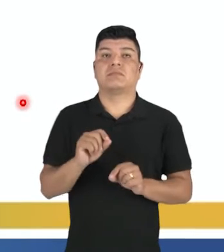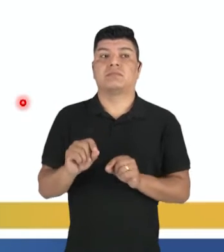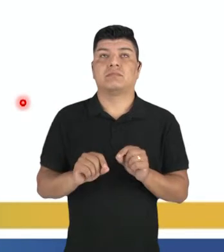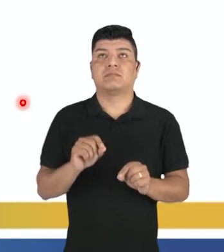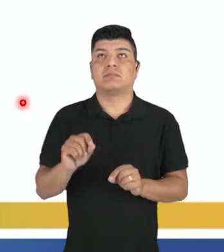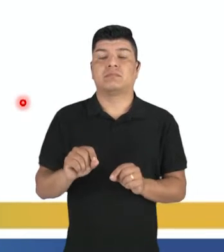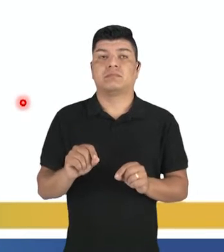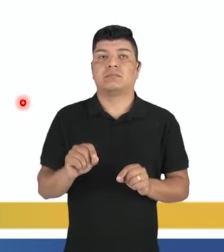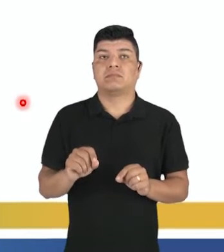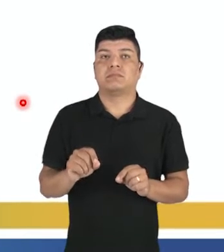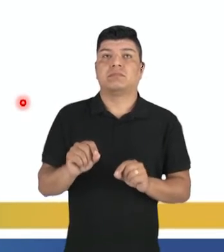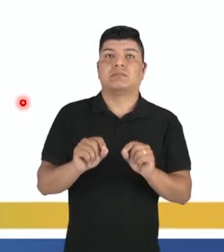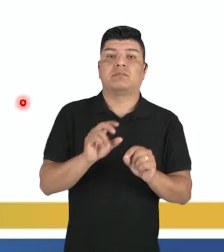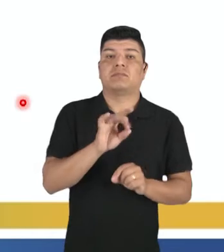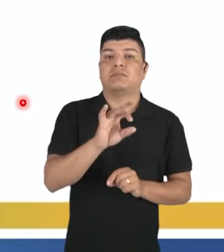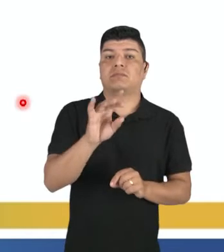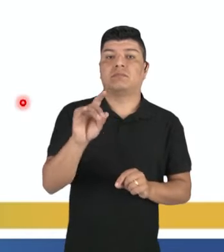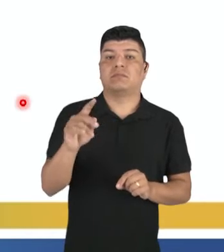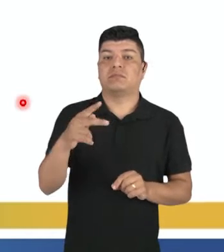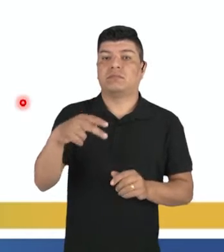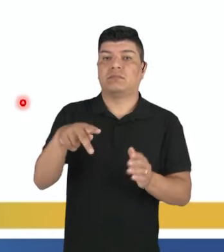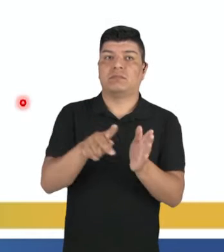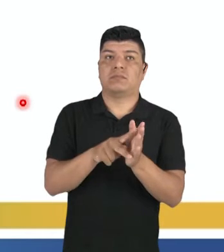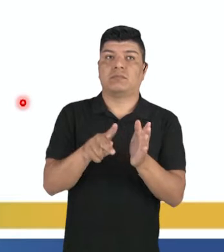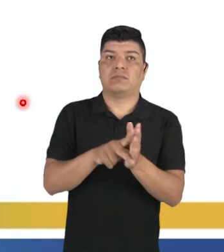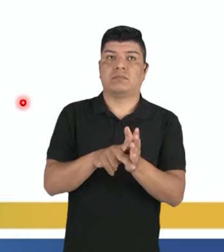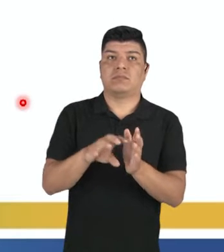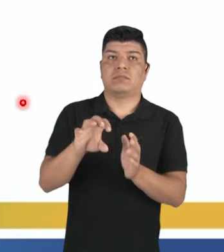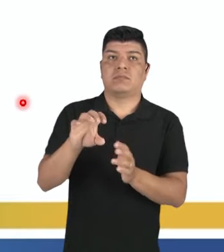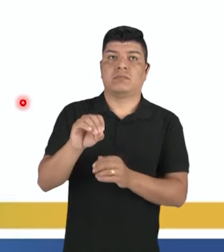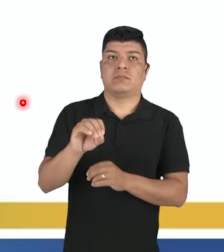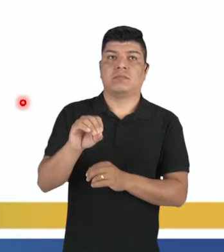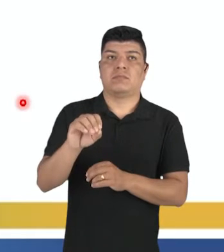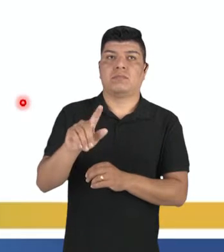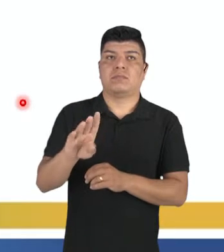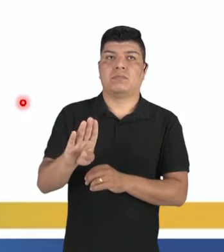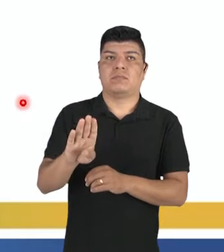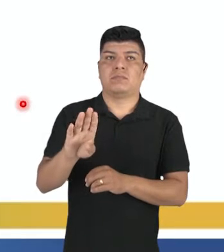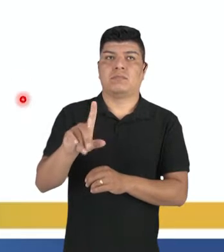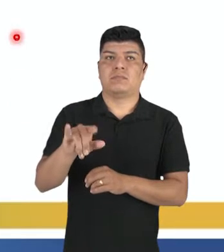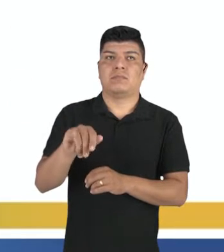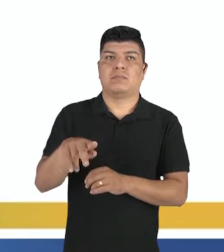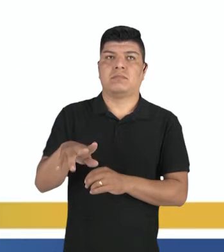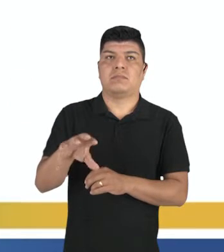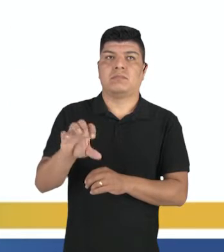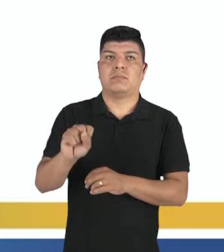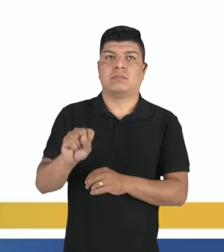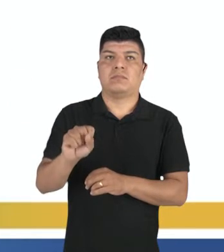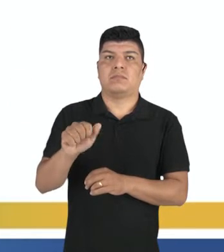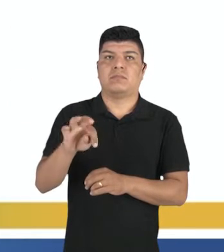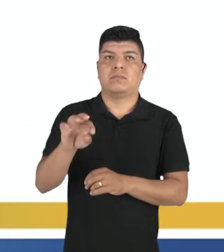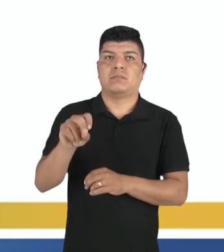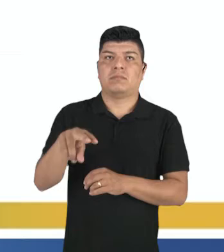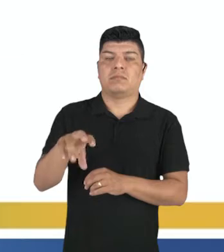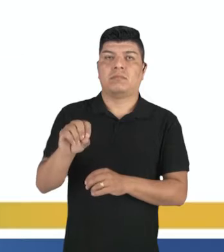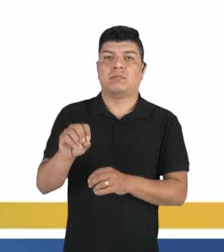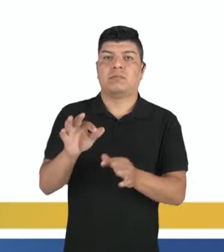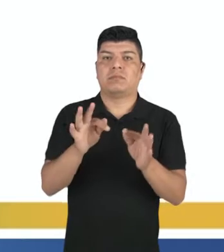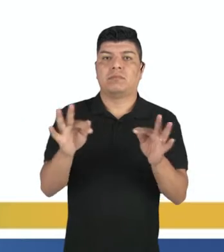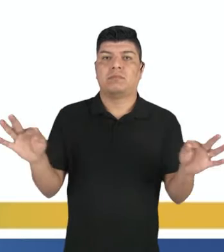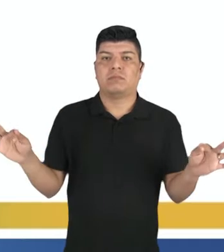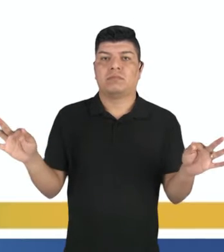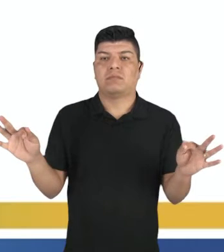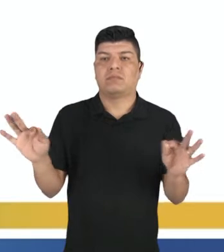a posição que os pronomes pessoais oblíquos átonos ocupam na frase em relação ao